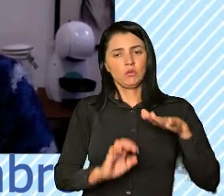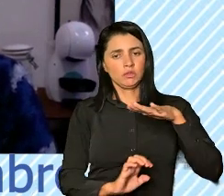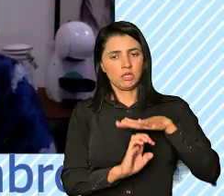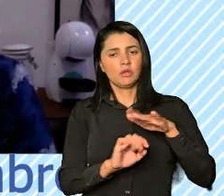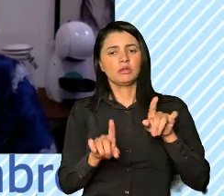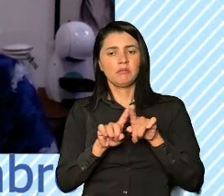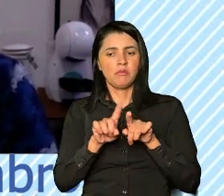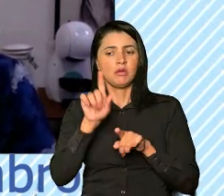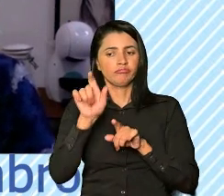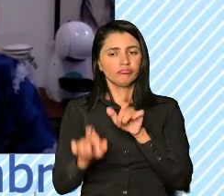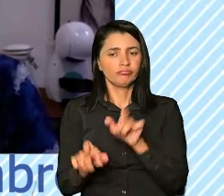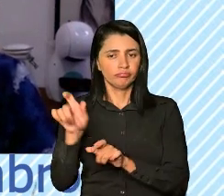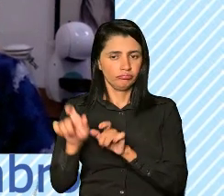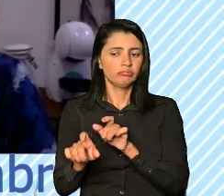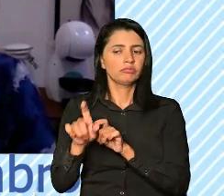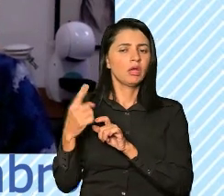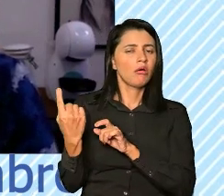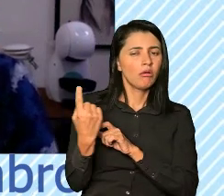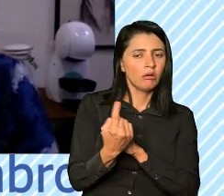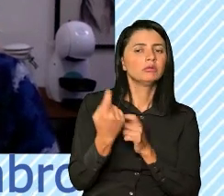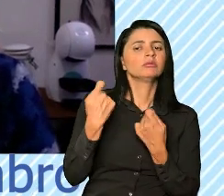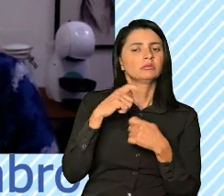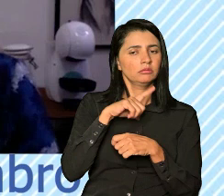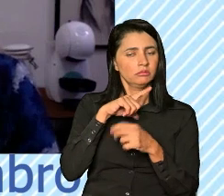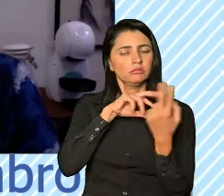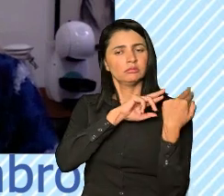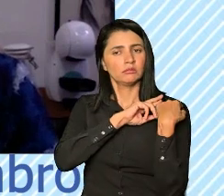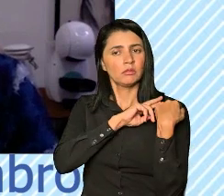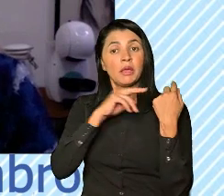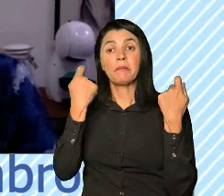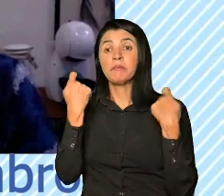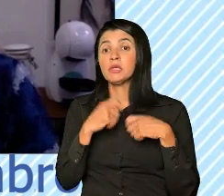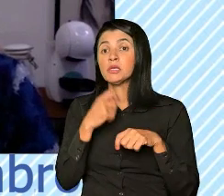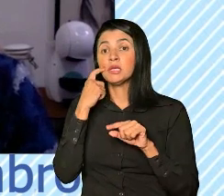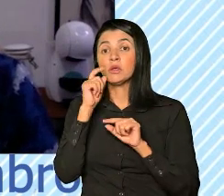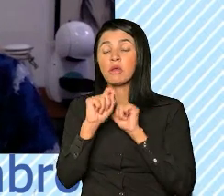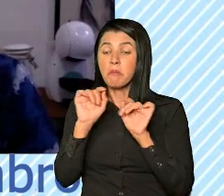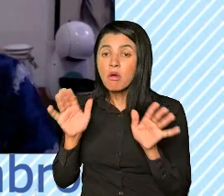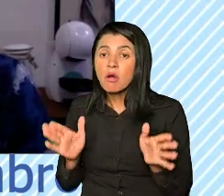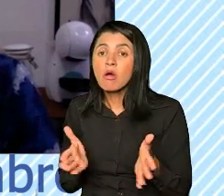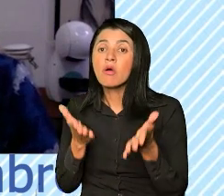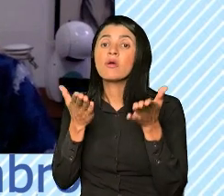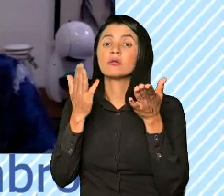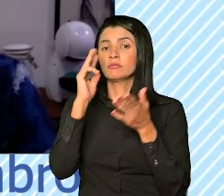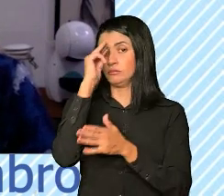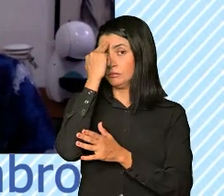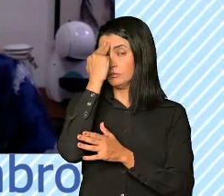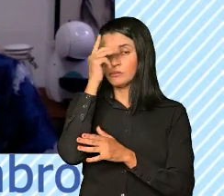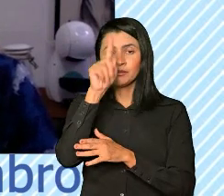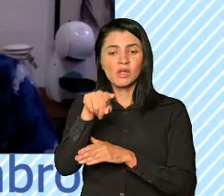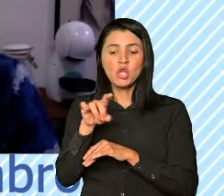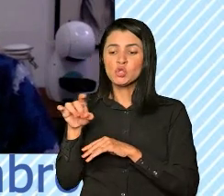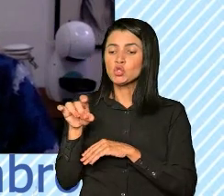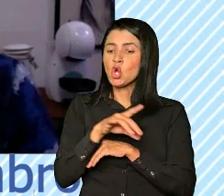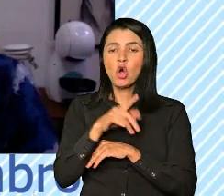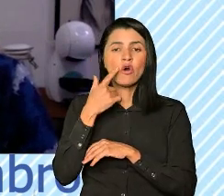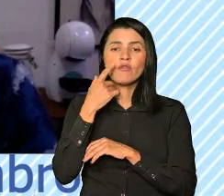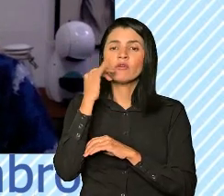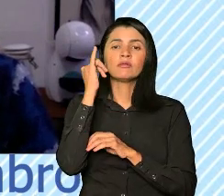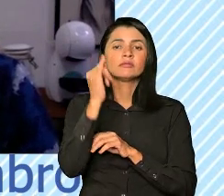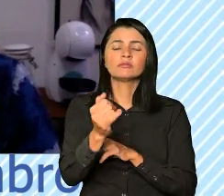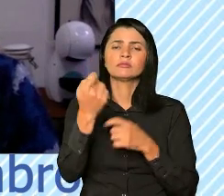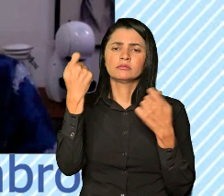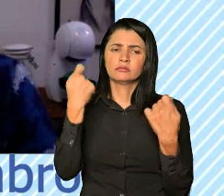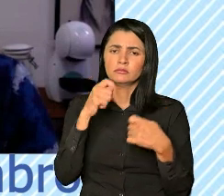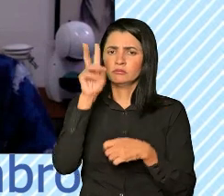todo, esse dever de memória precisa de um requisito básico de promoção memorial. Então não basta dizermos,